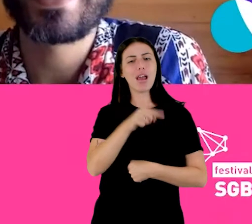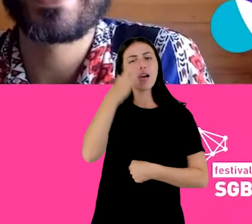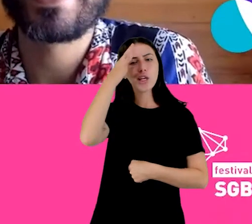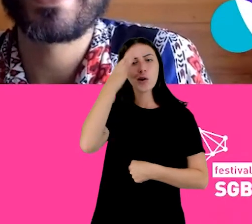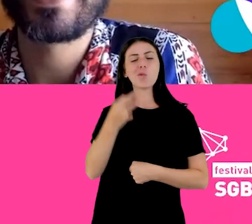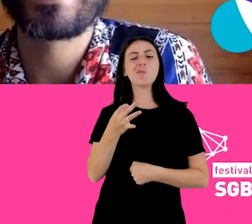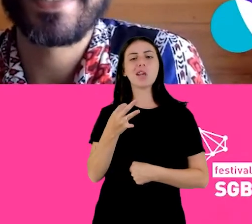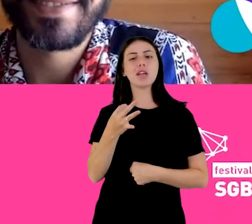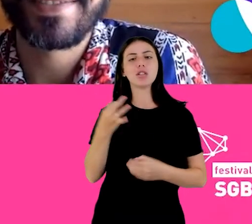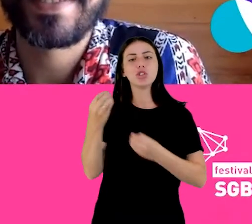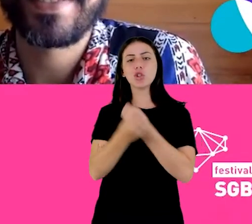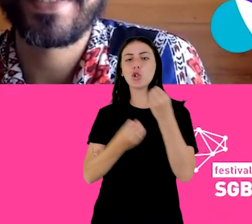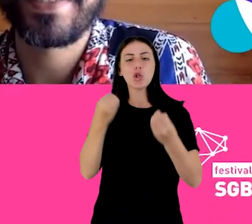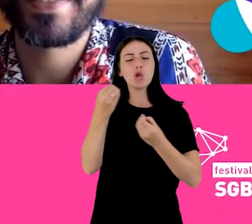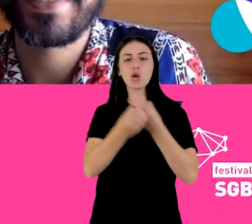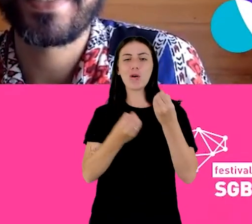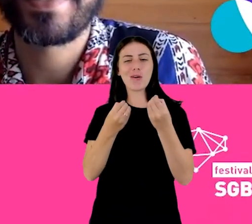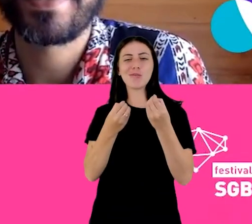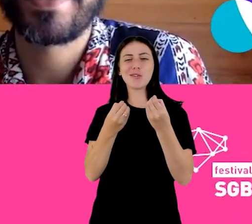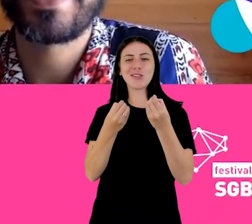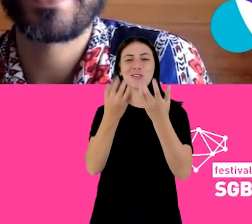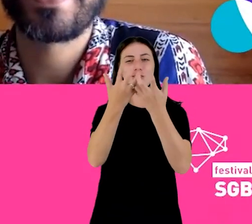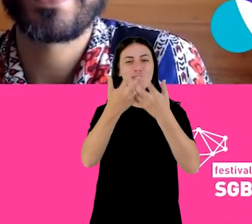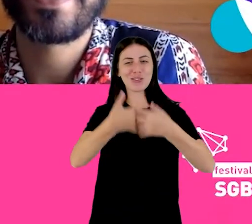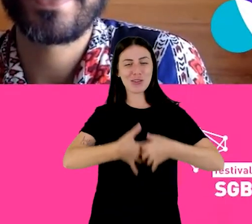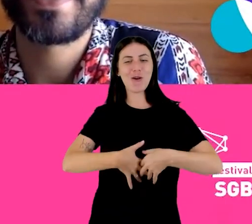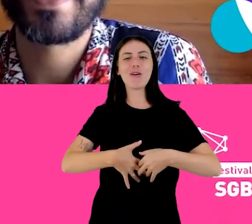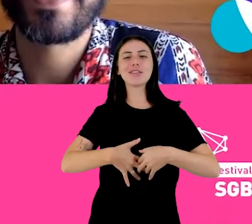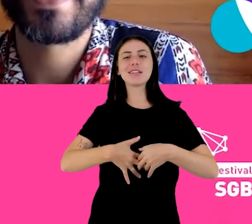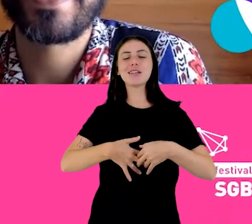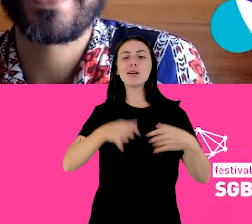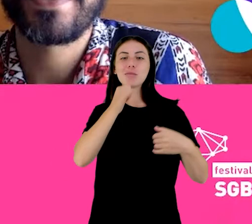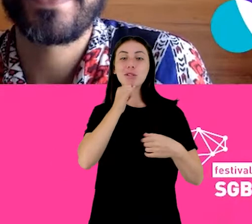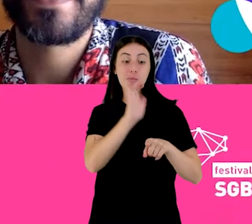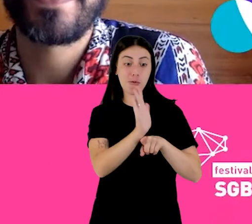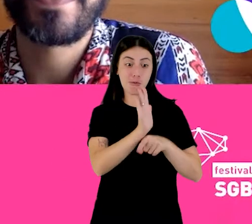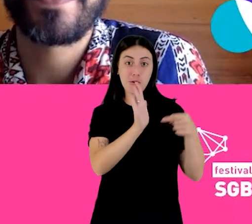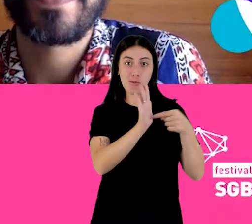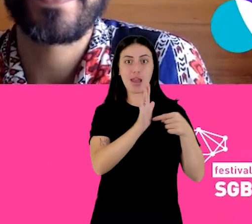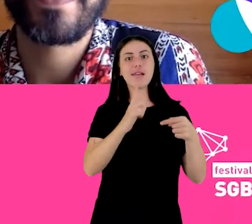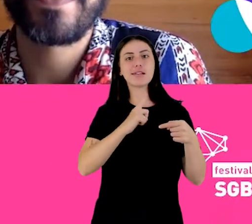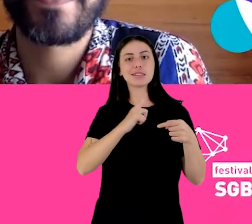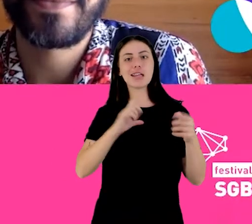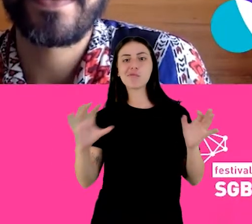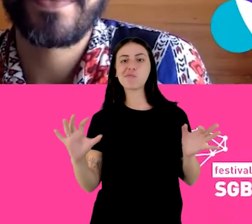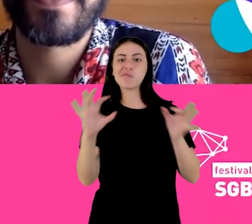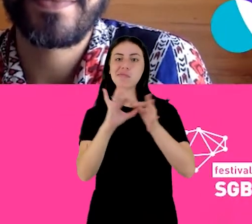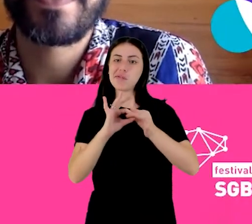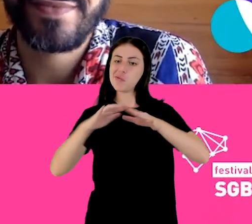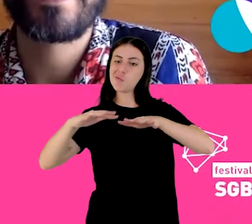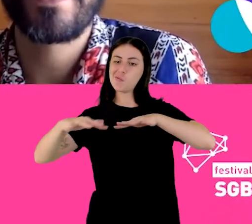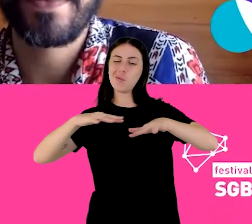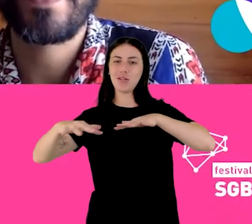uma querida, e é uma jornalista que entende a potência de filmes com causas nas narrativas. Então, pegando o